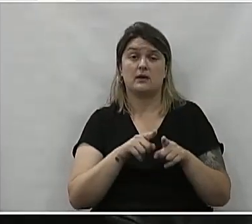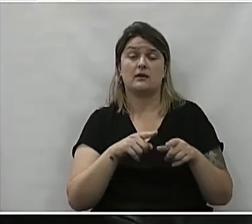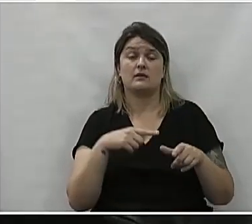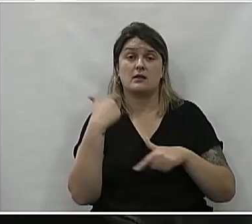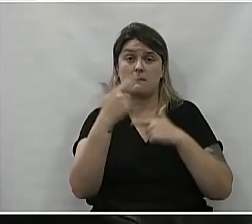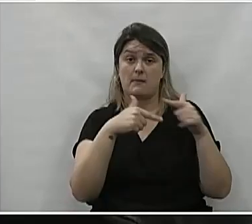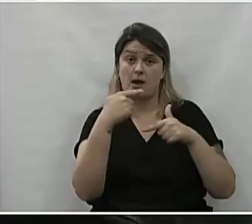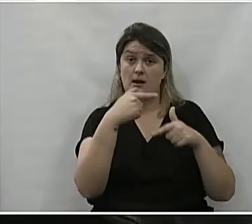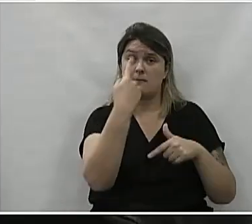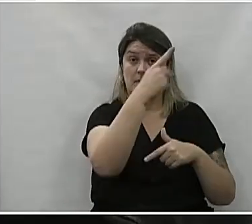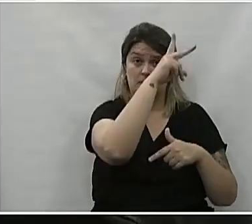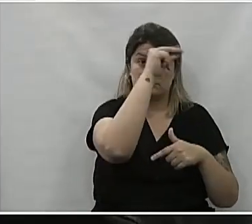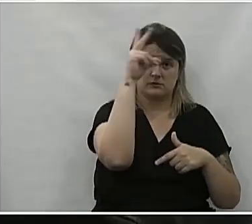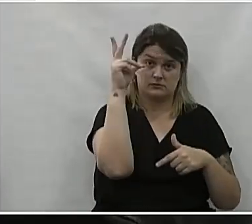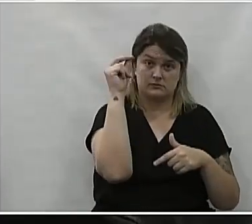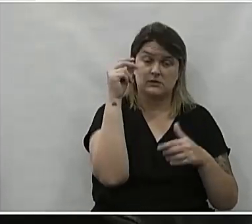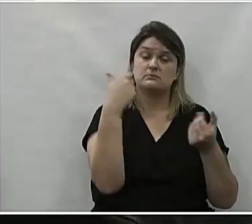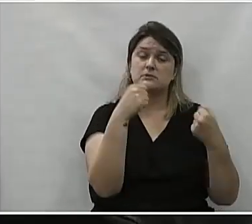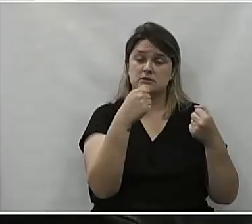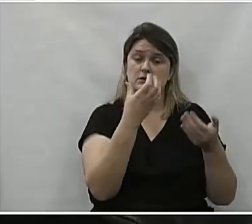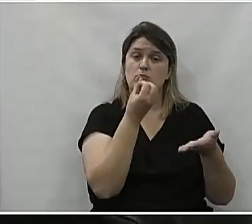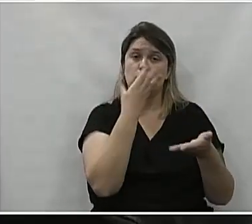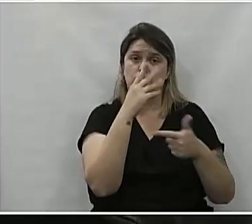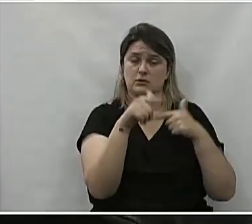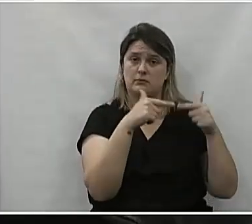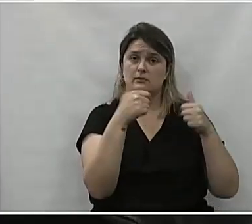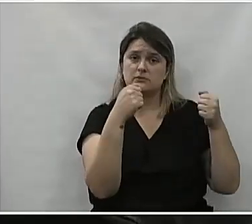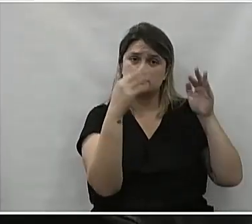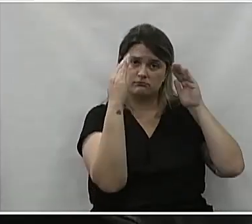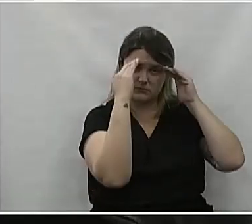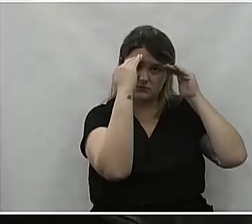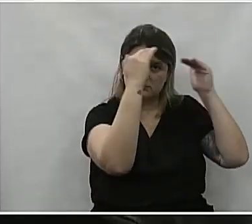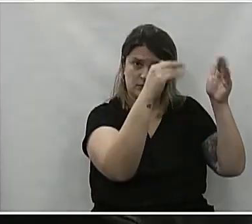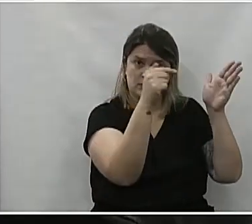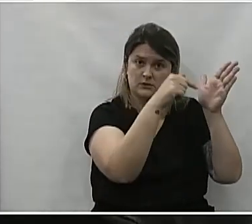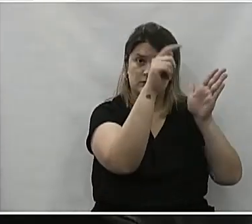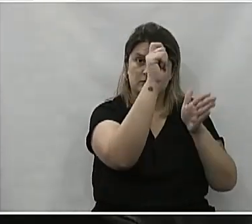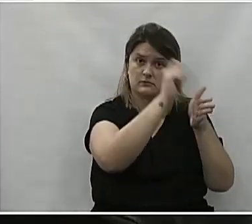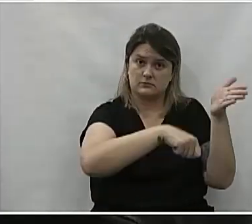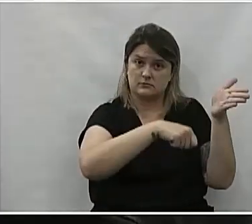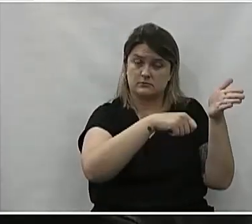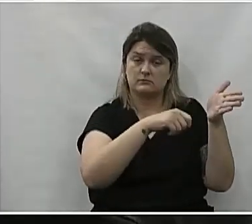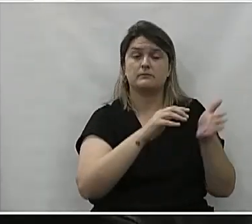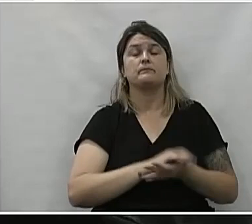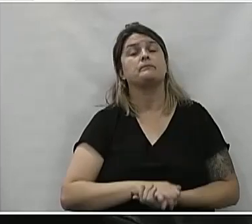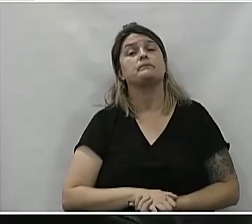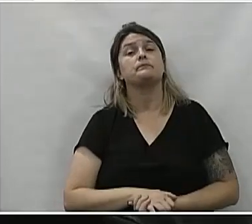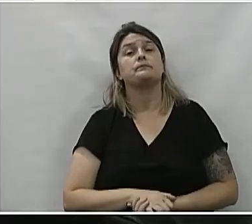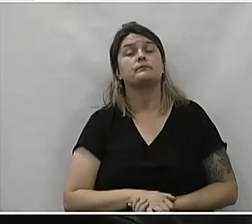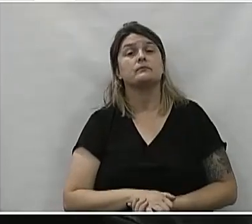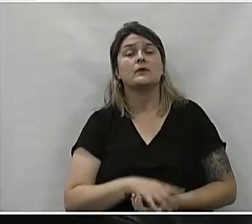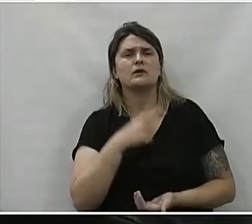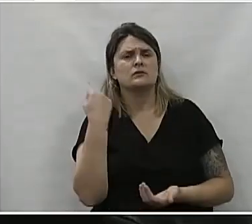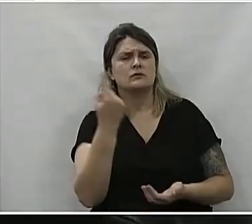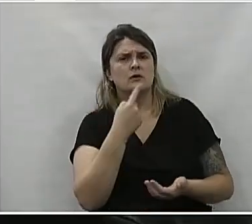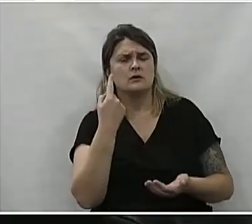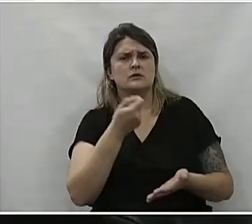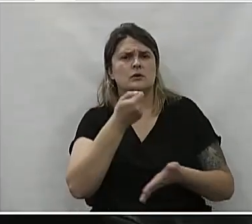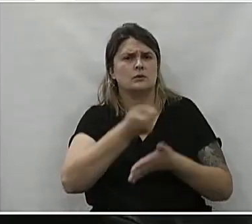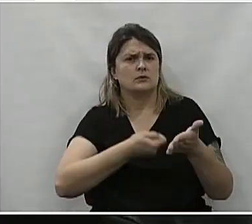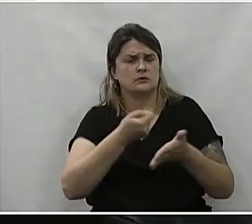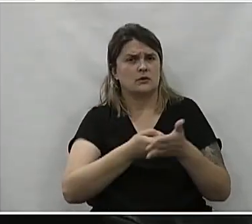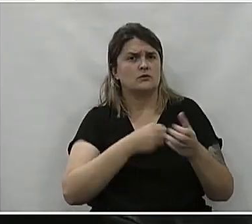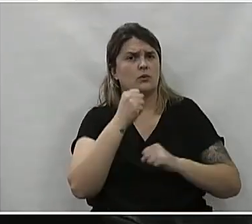prestadores de serviços Para a população Eles têm que cumprir Esse contrato E A gente está aí